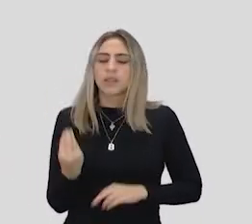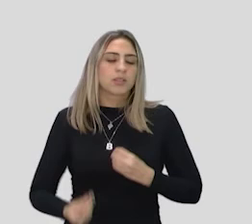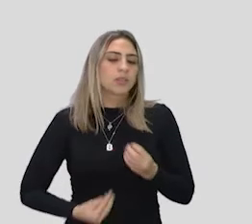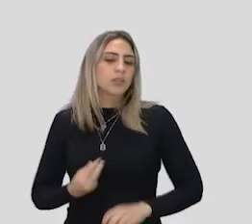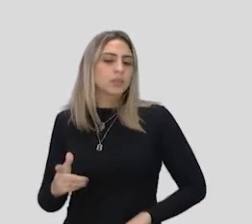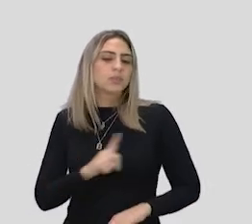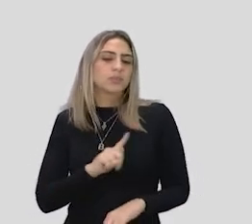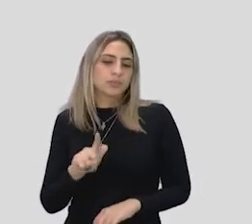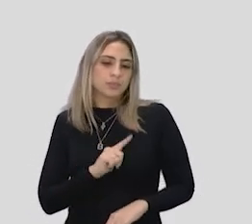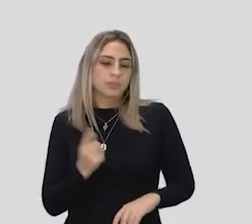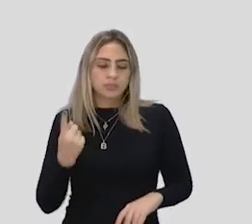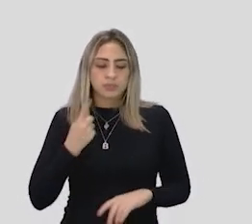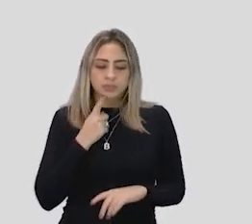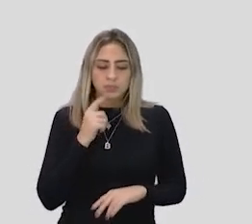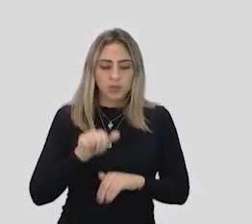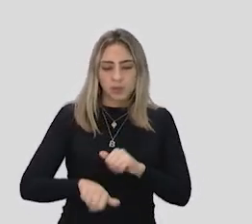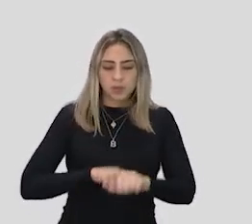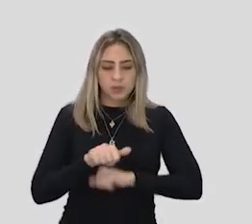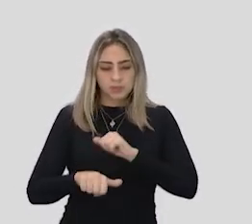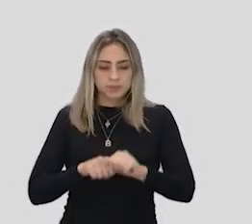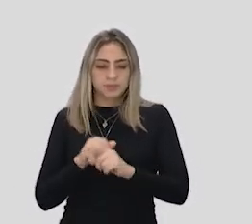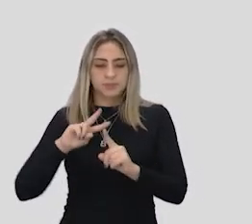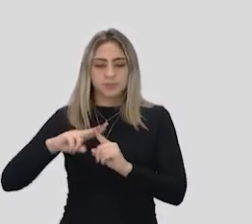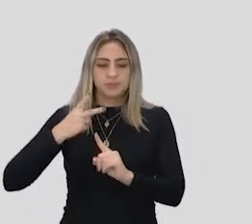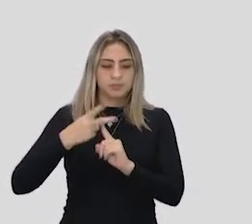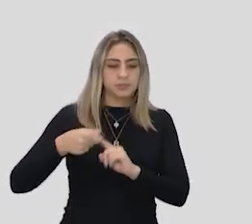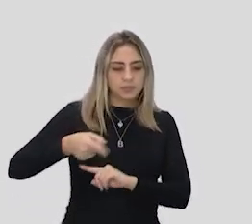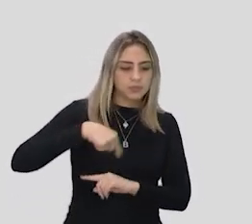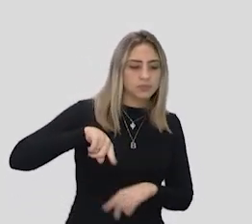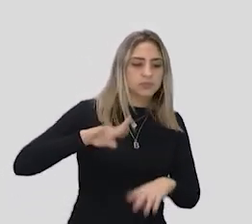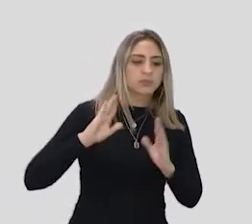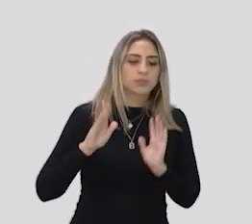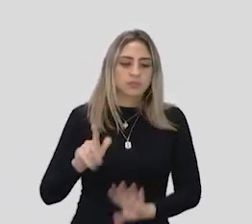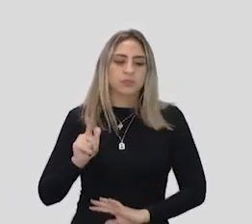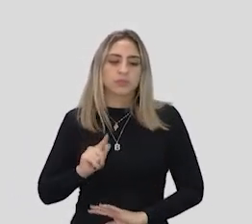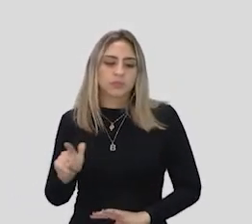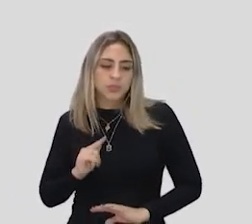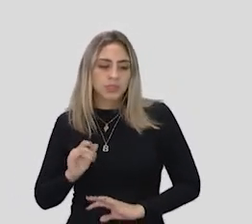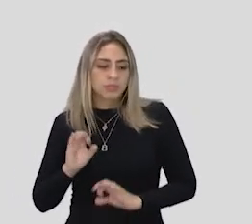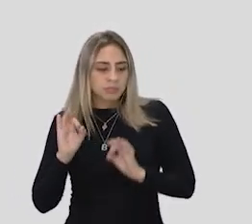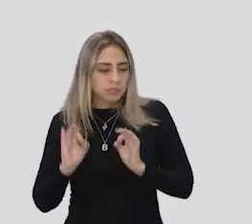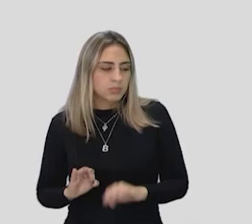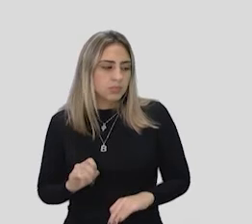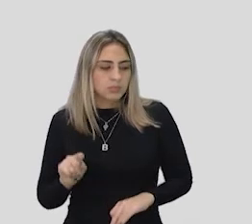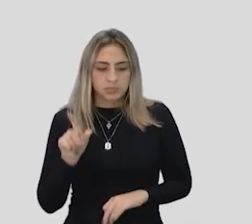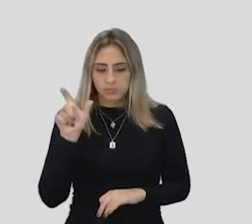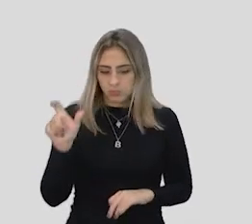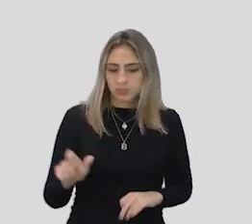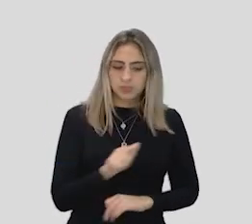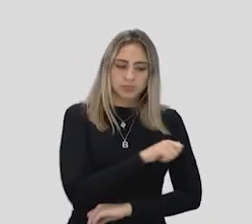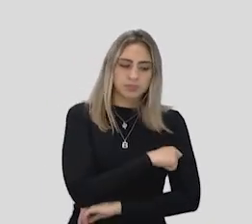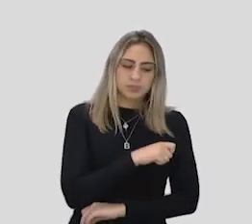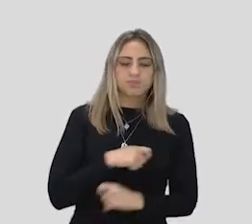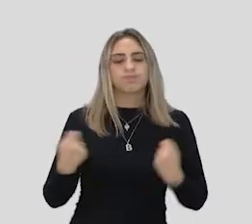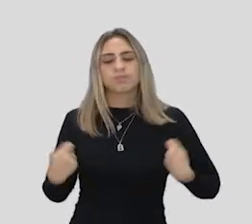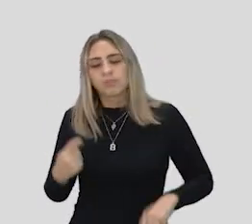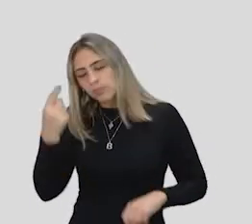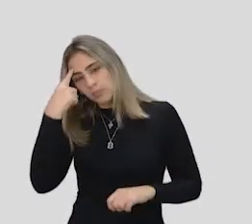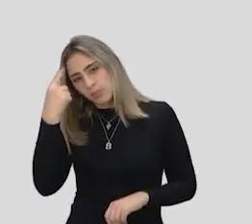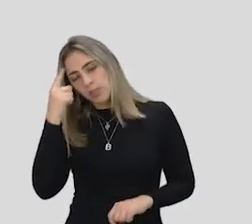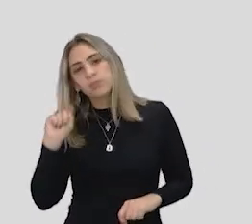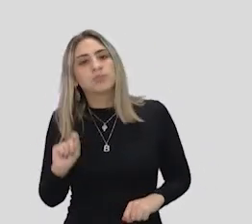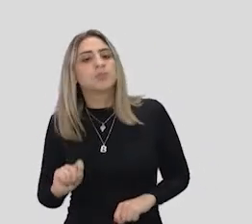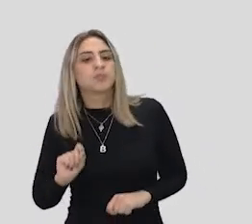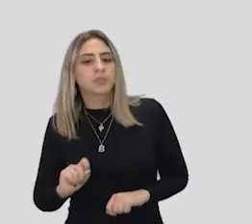é uma variável que está no expoente, você já tem que, intuitivamente, você, estudante, tem que pensar o